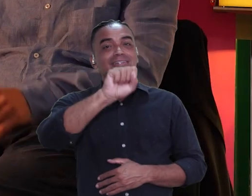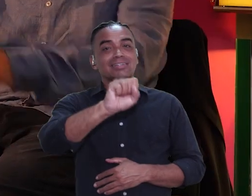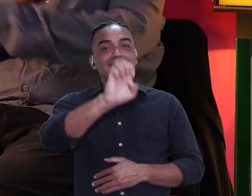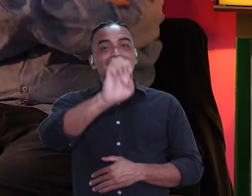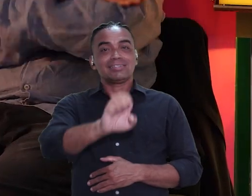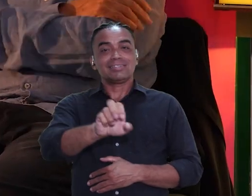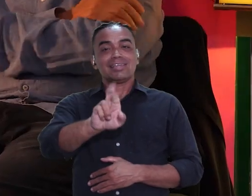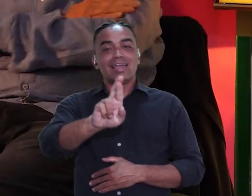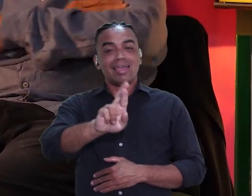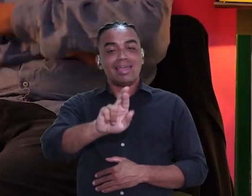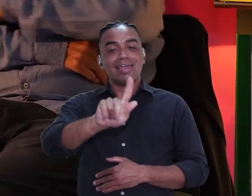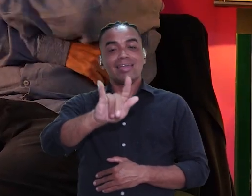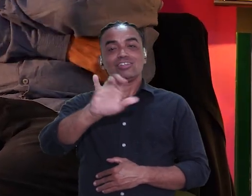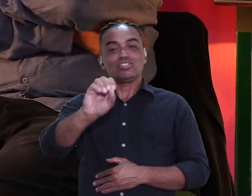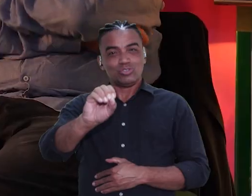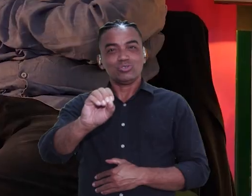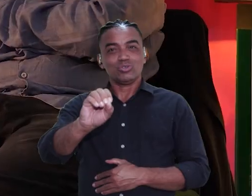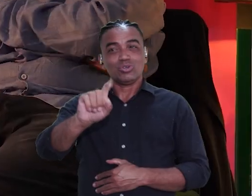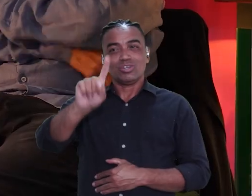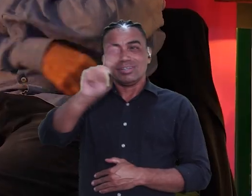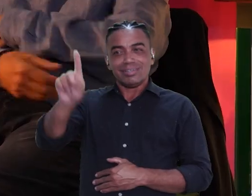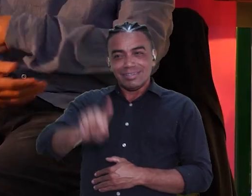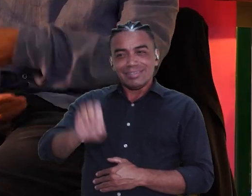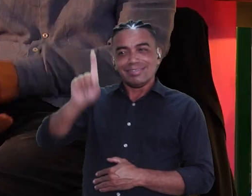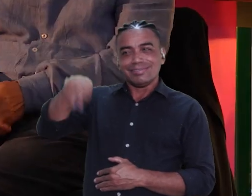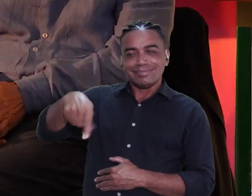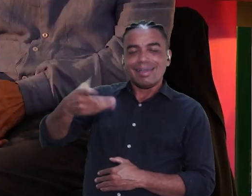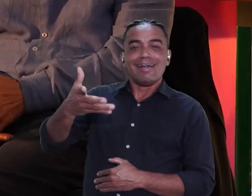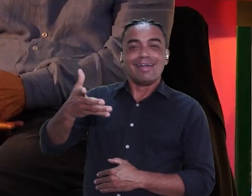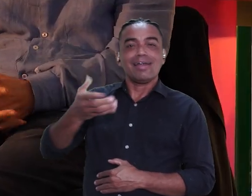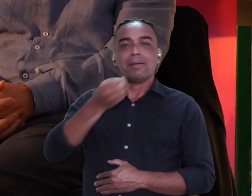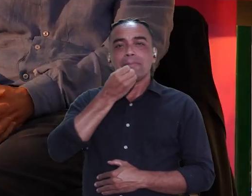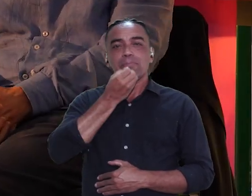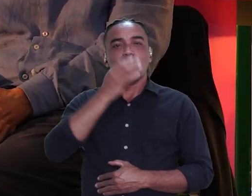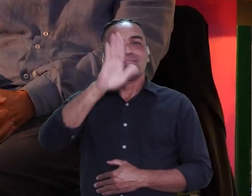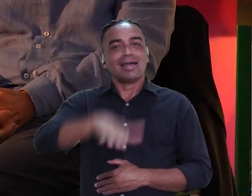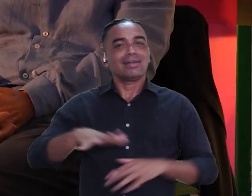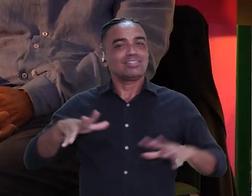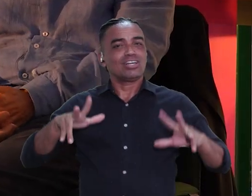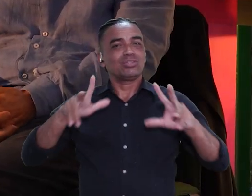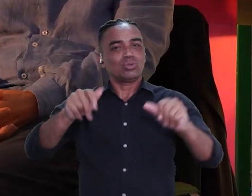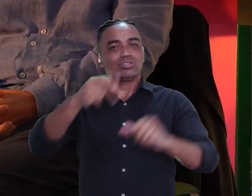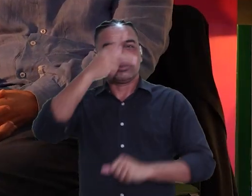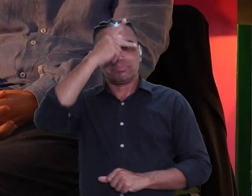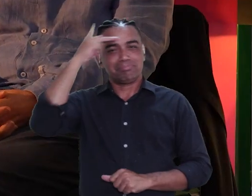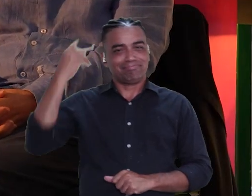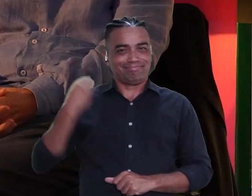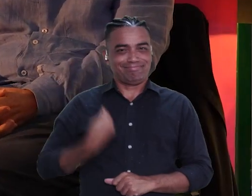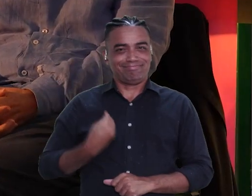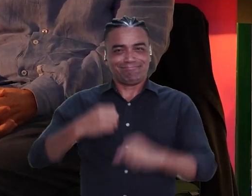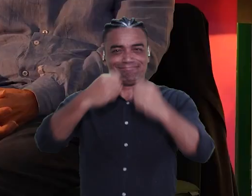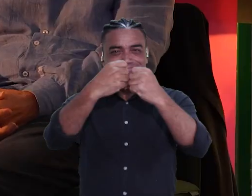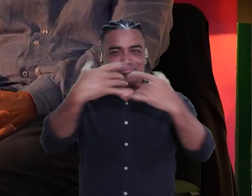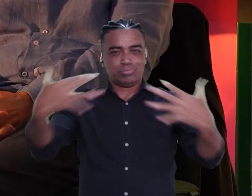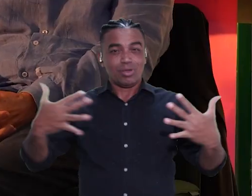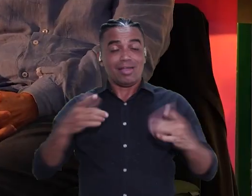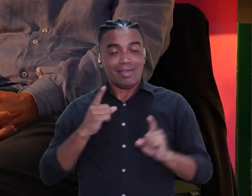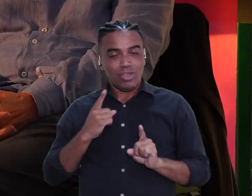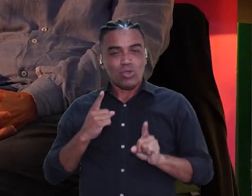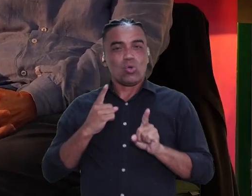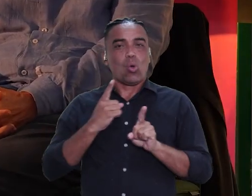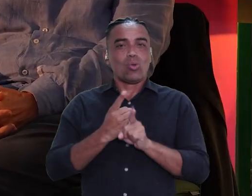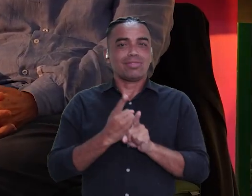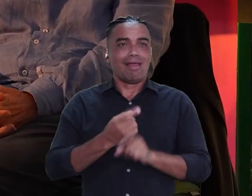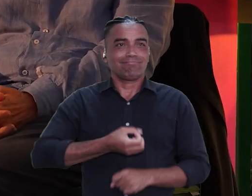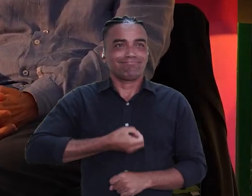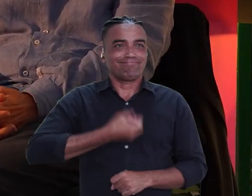Sérgio, Wisnik, boa tarde a todas e todos que estão aqui hoje, que vieram aqui nos encontrar e